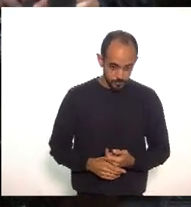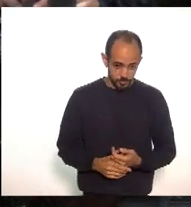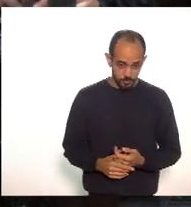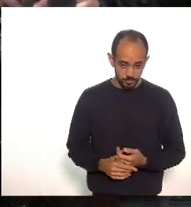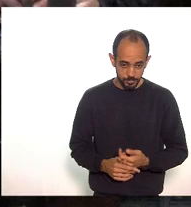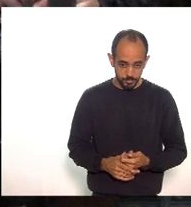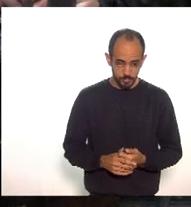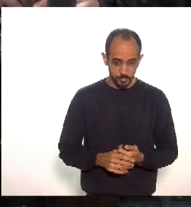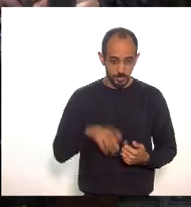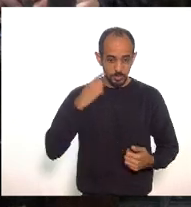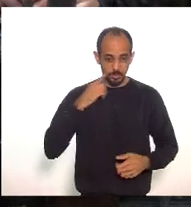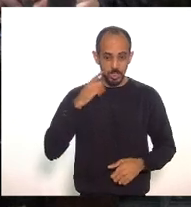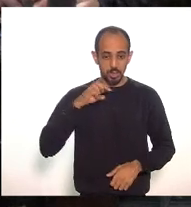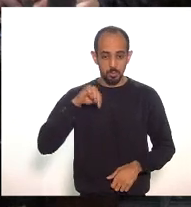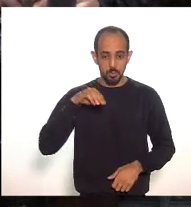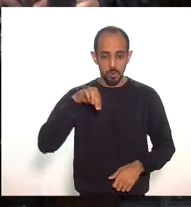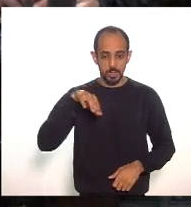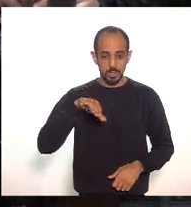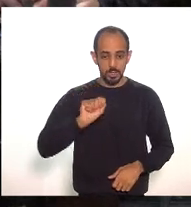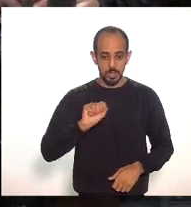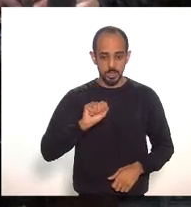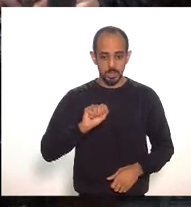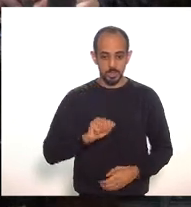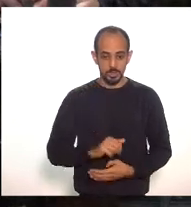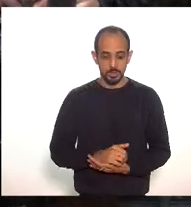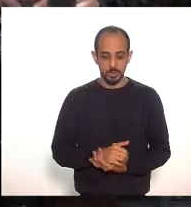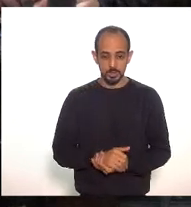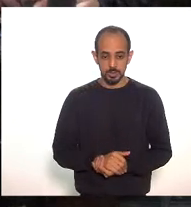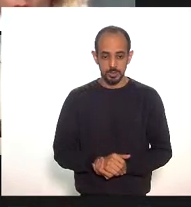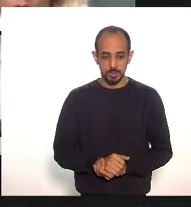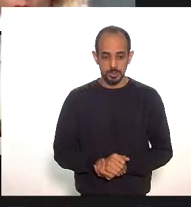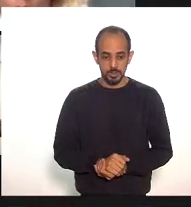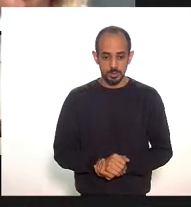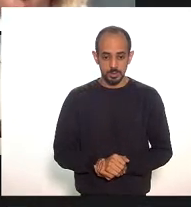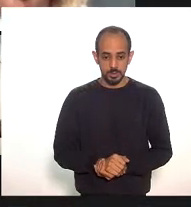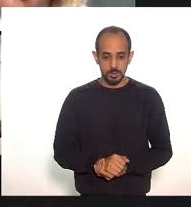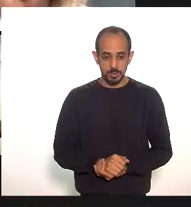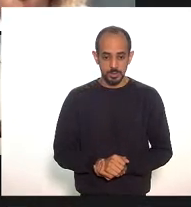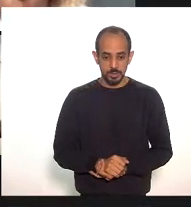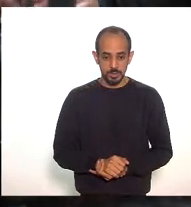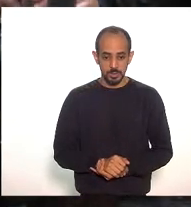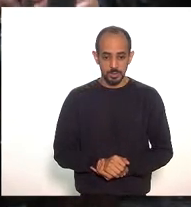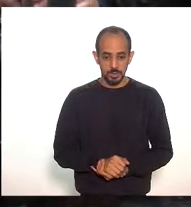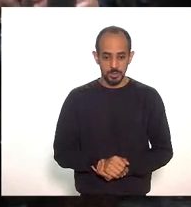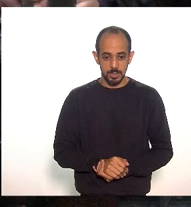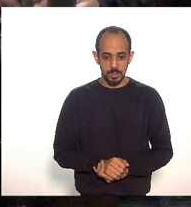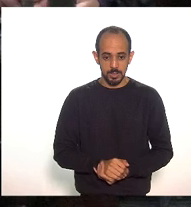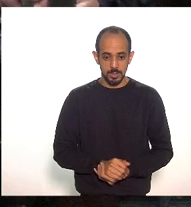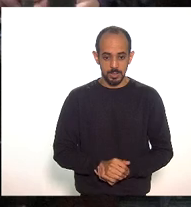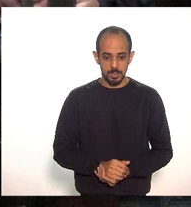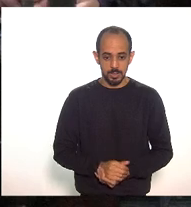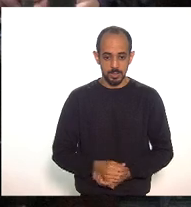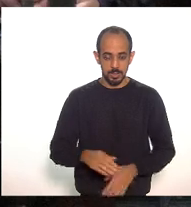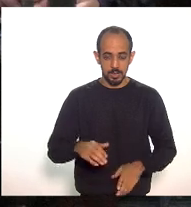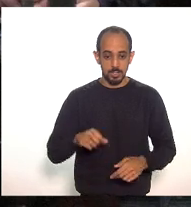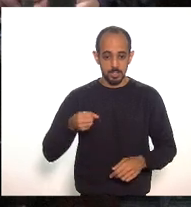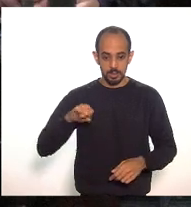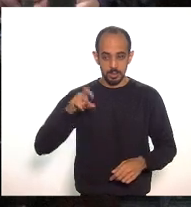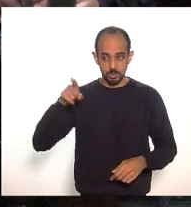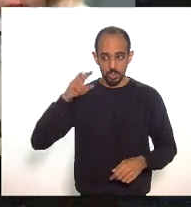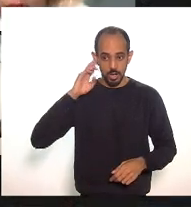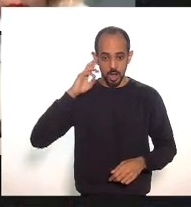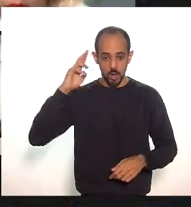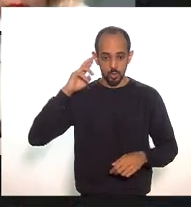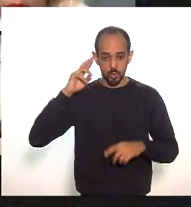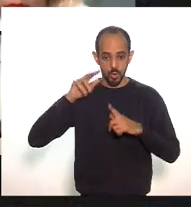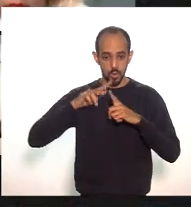a deputada Mônica e hoje não Presidente não gosto silêncio autora de emendas Não é